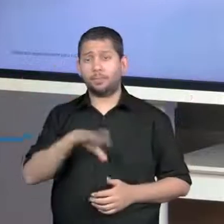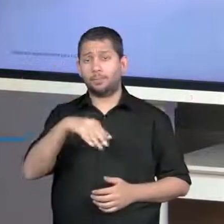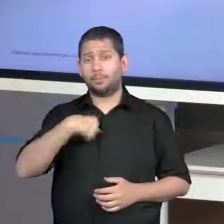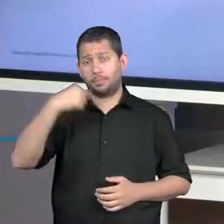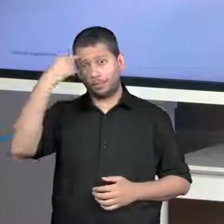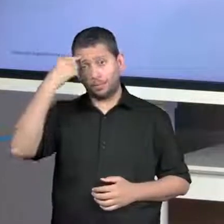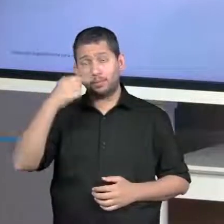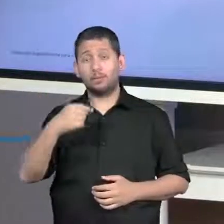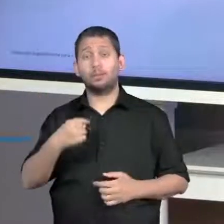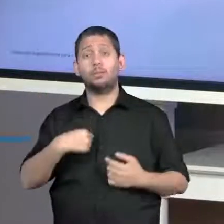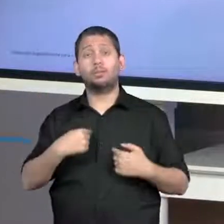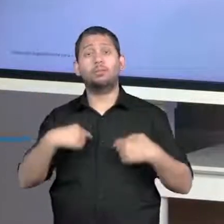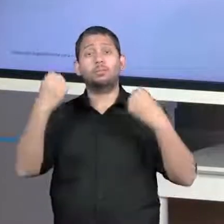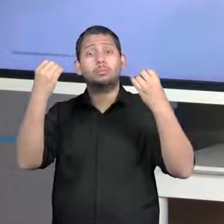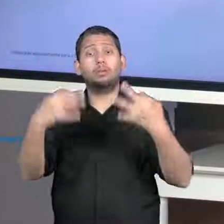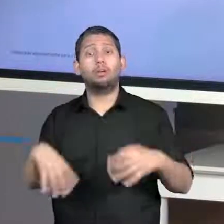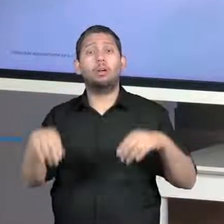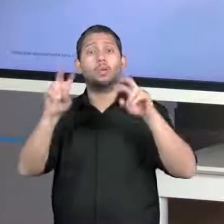a respeito